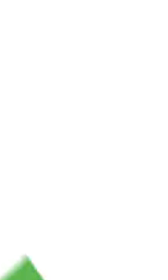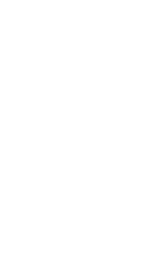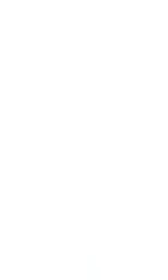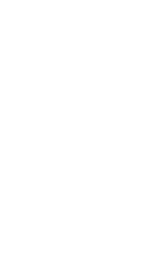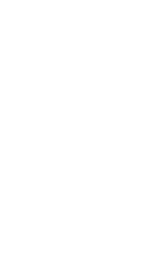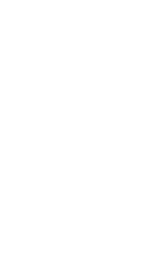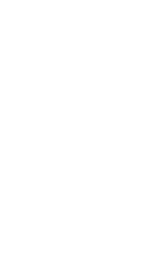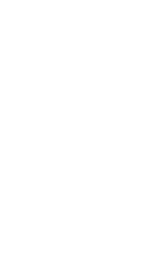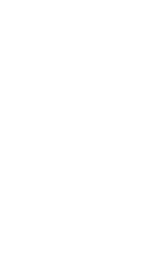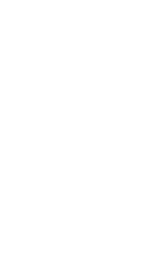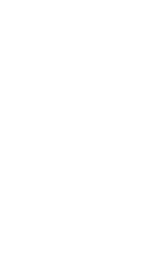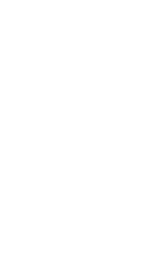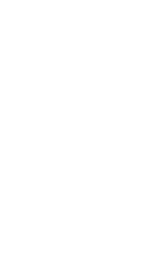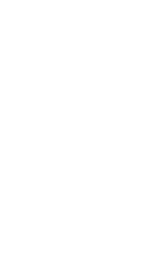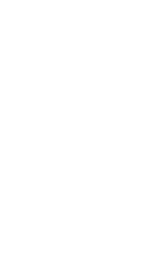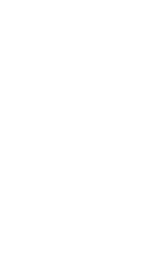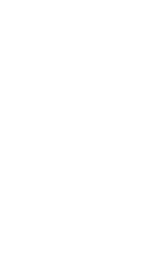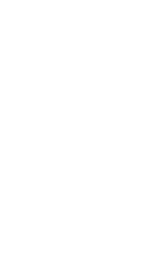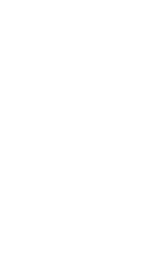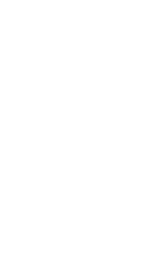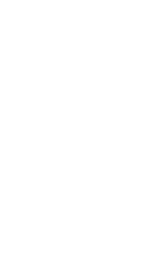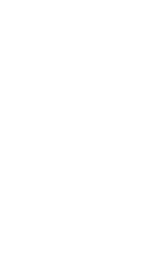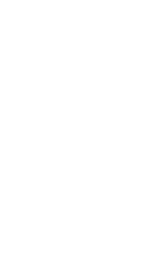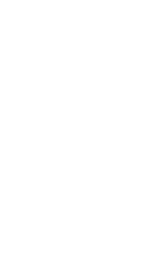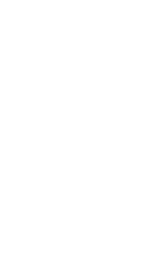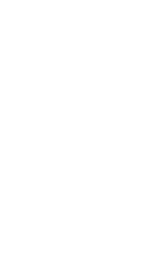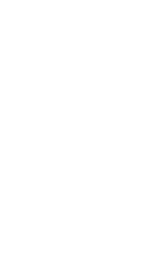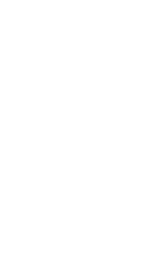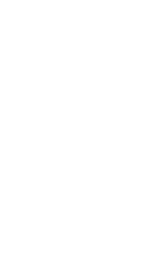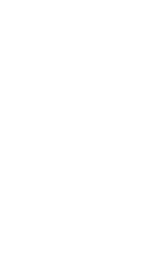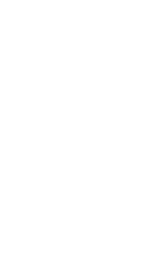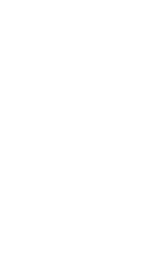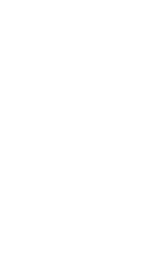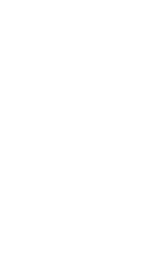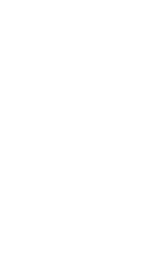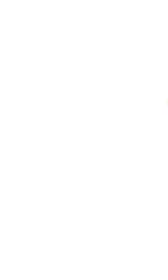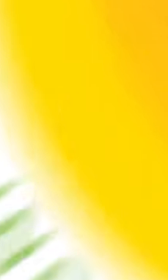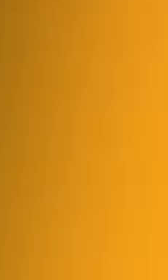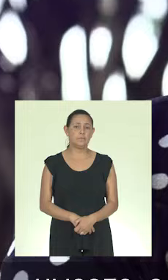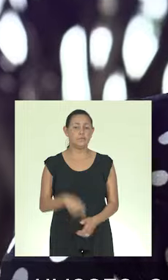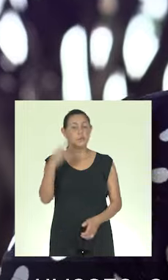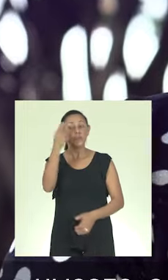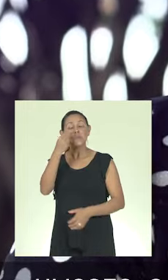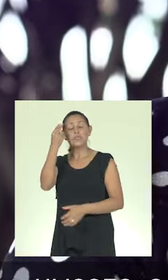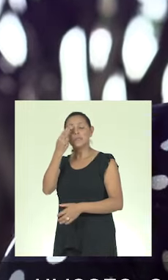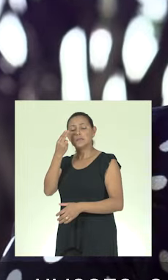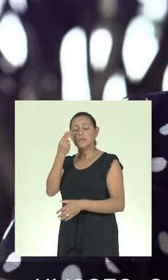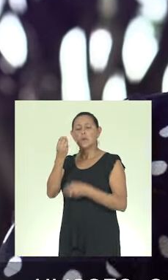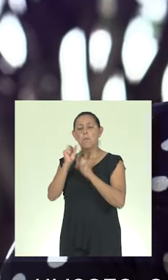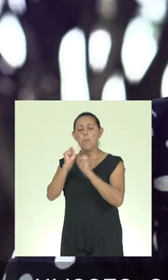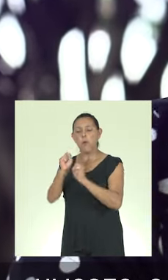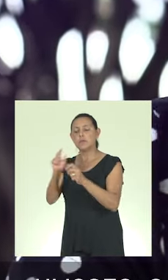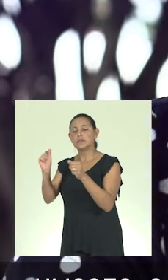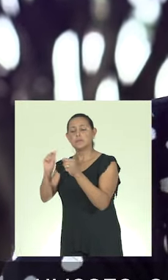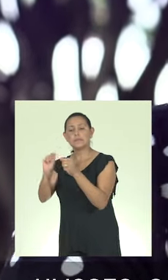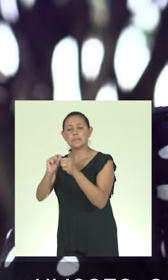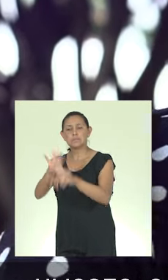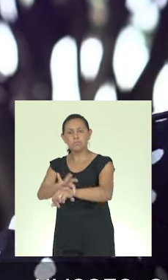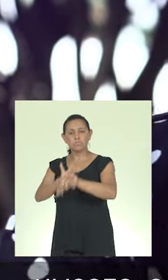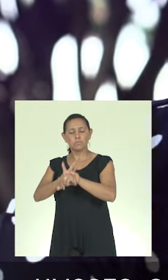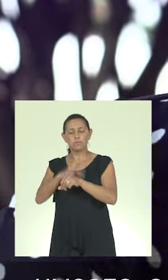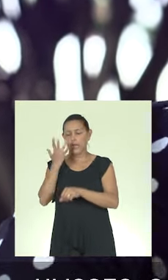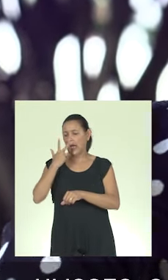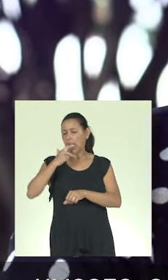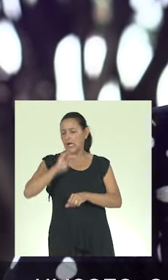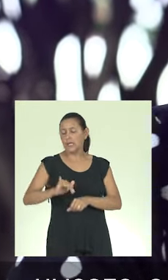vai administrar Maringá. Vamos juntos! Vote Ulisses Maia, vote 12! Ulisses, o que pode ser feito